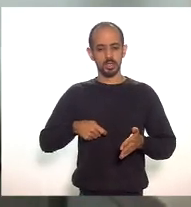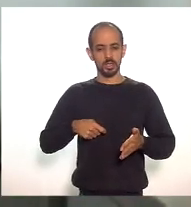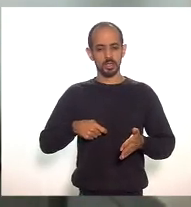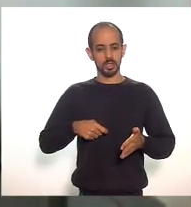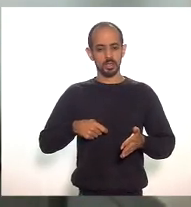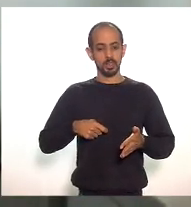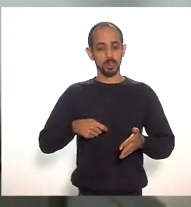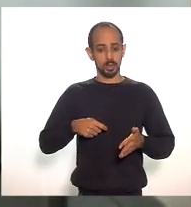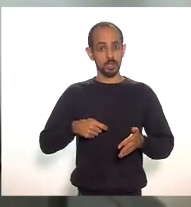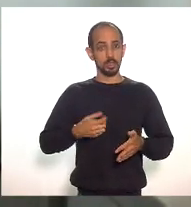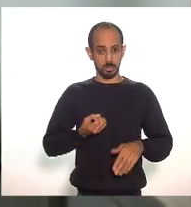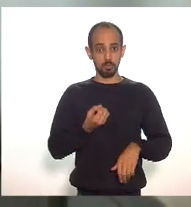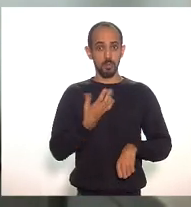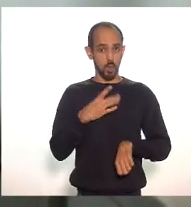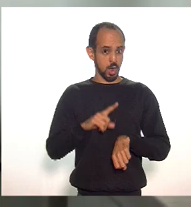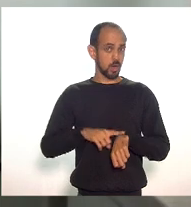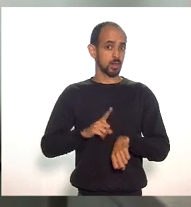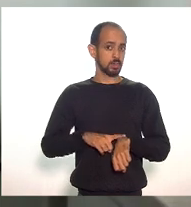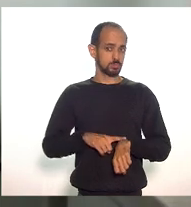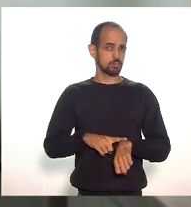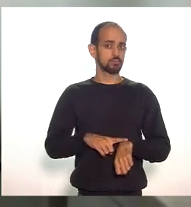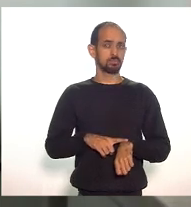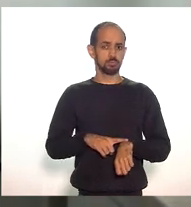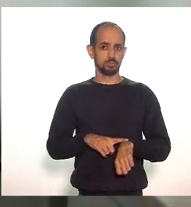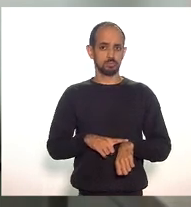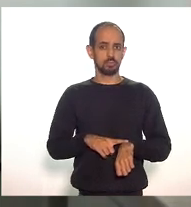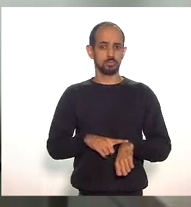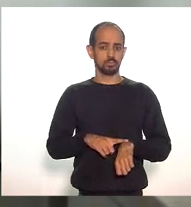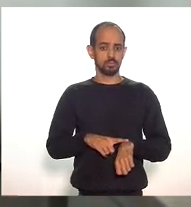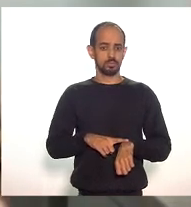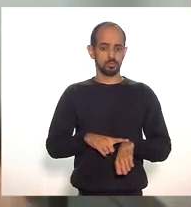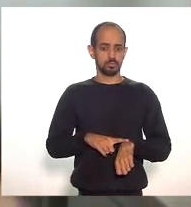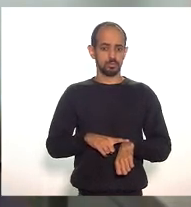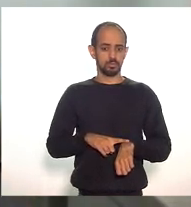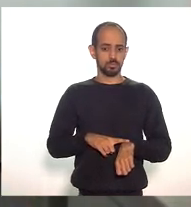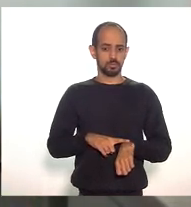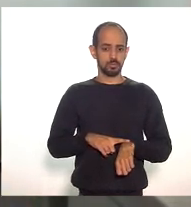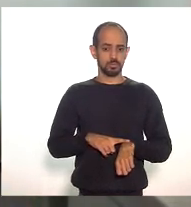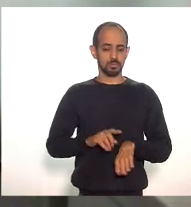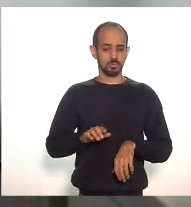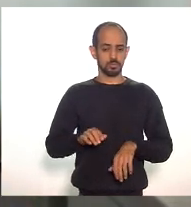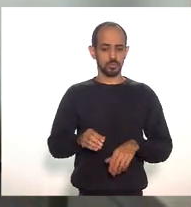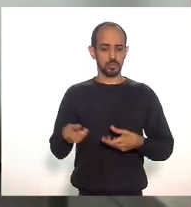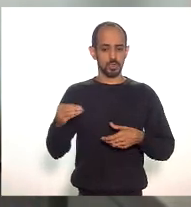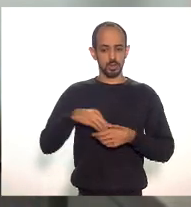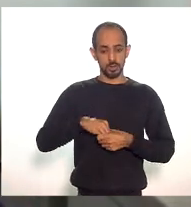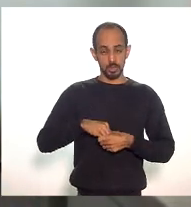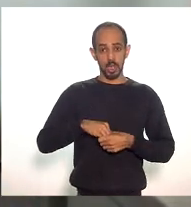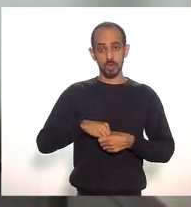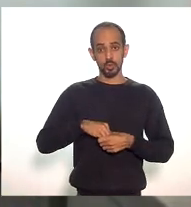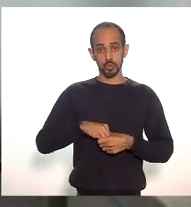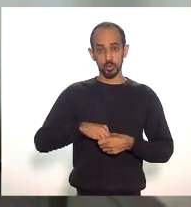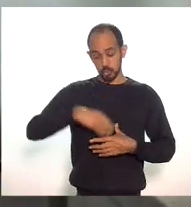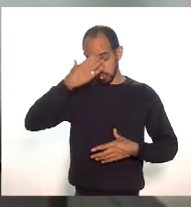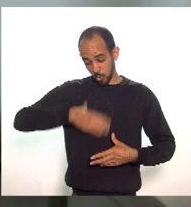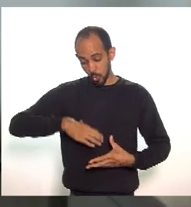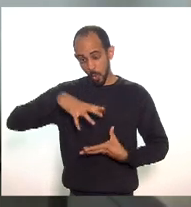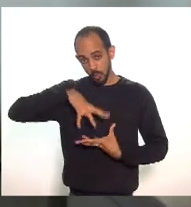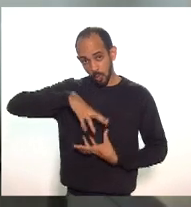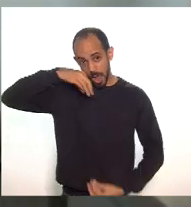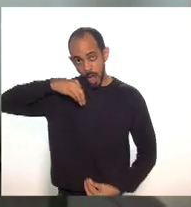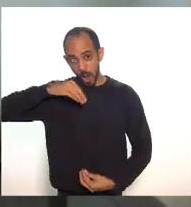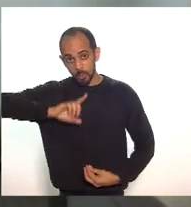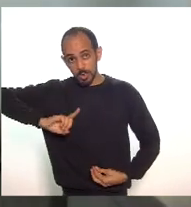em boa hora o deputado Alexandre corpo alma e divindade